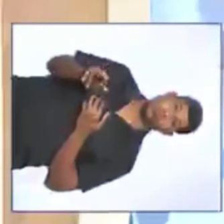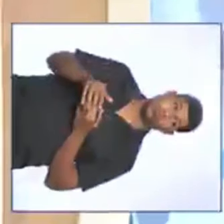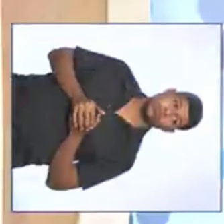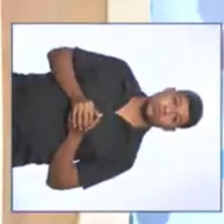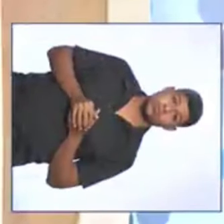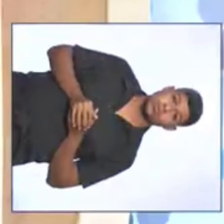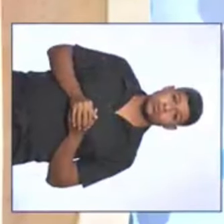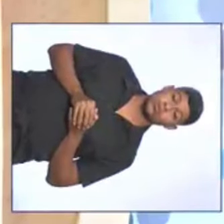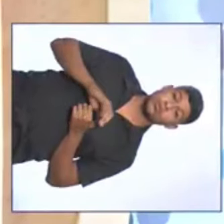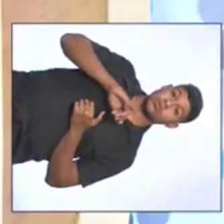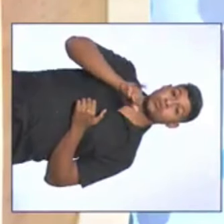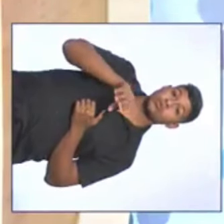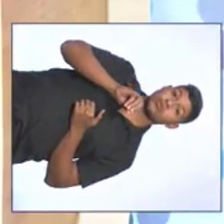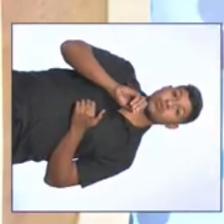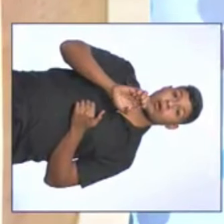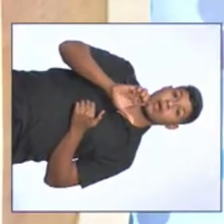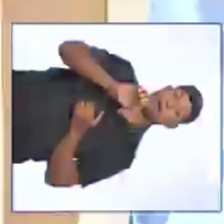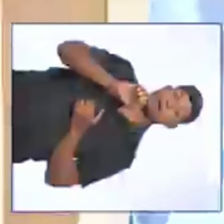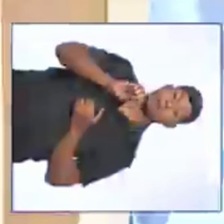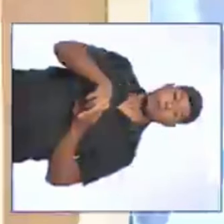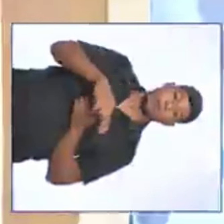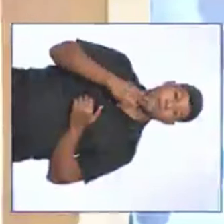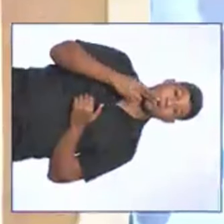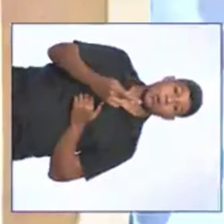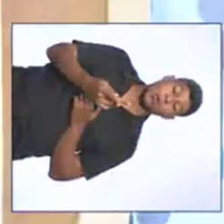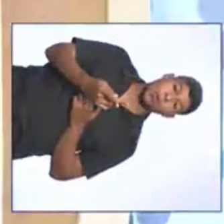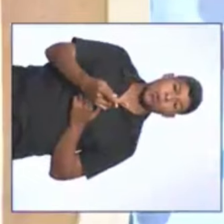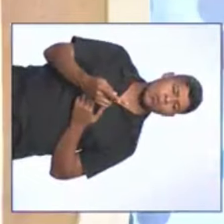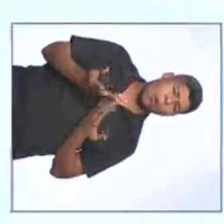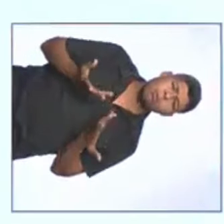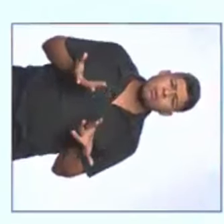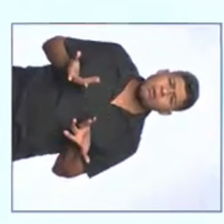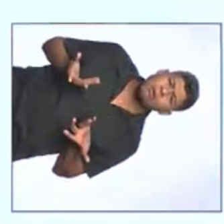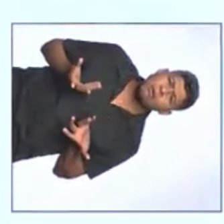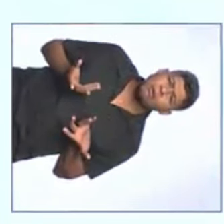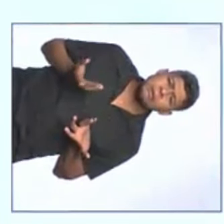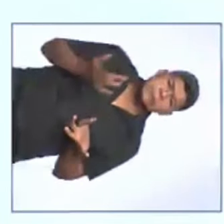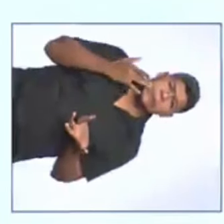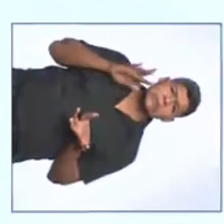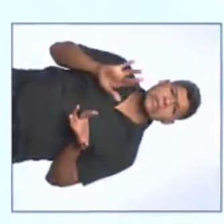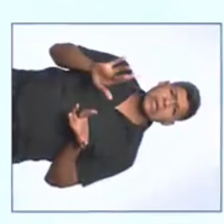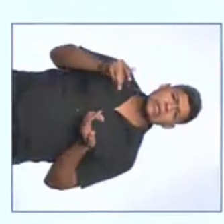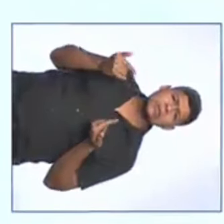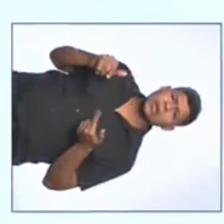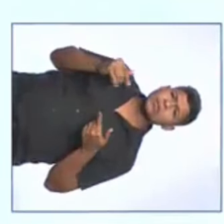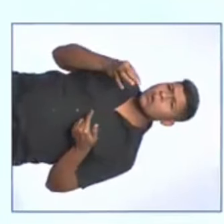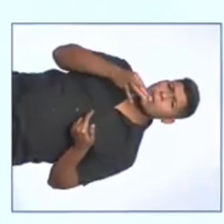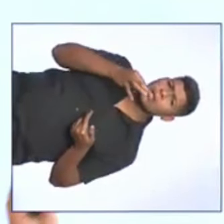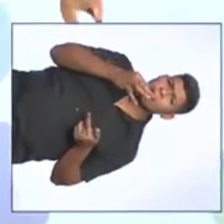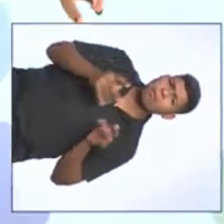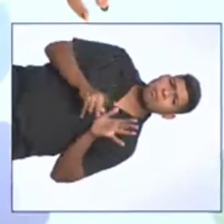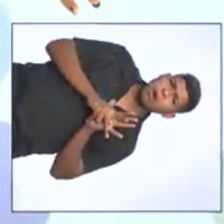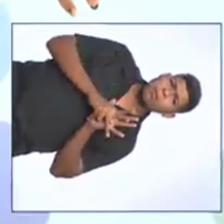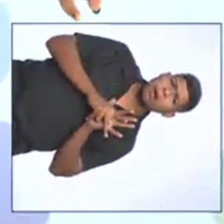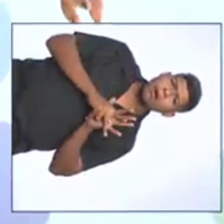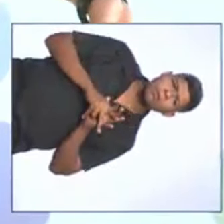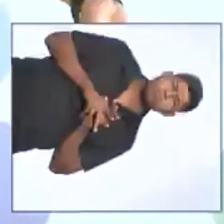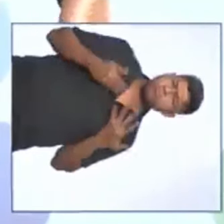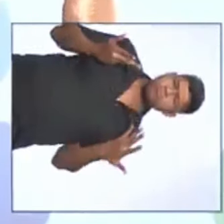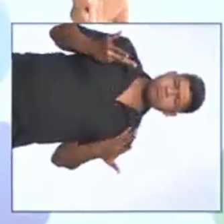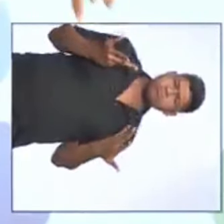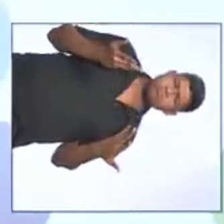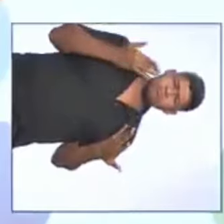Ah, o Joelson. Nossa. Joelson, como assim? Sei lá, não tenho opinião própria. Ué?